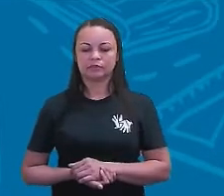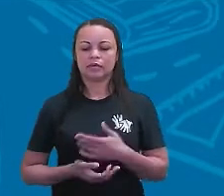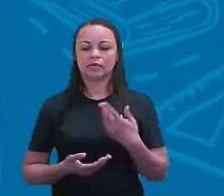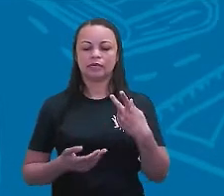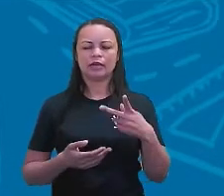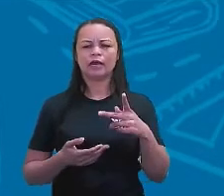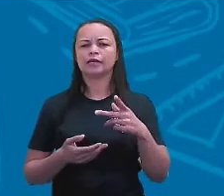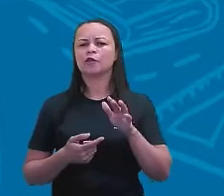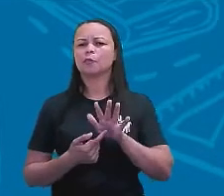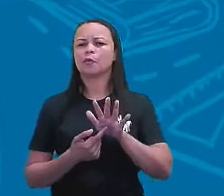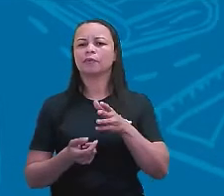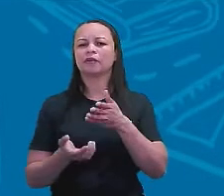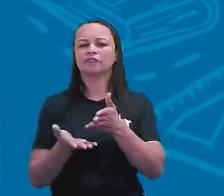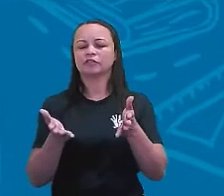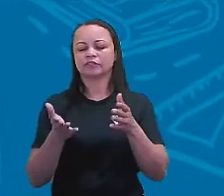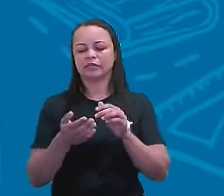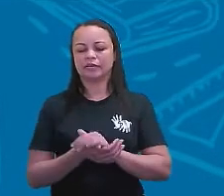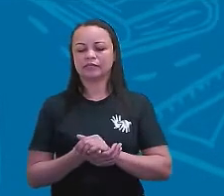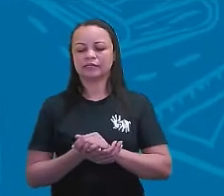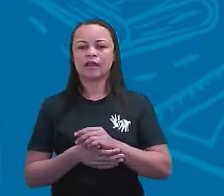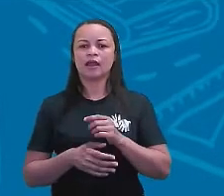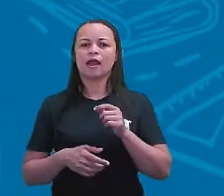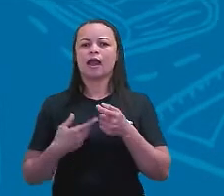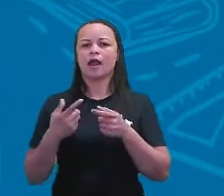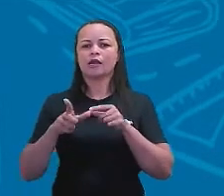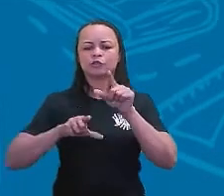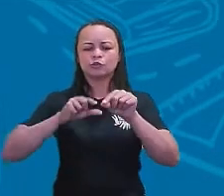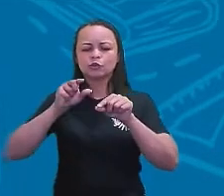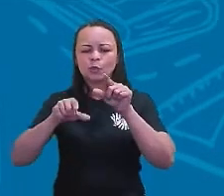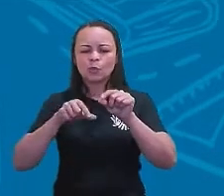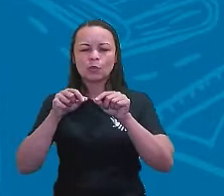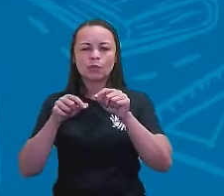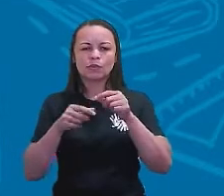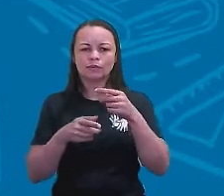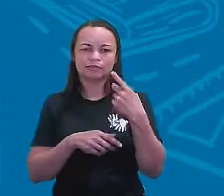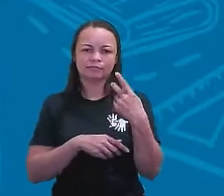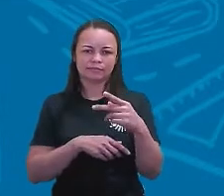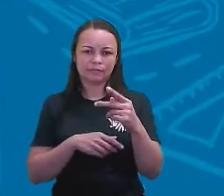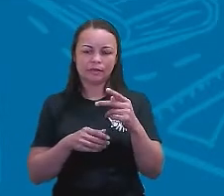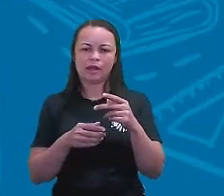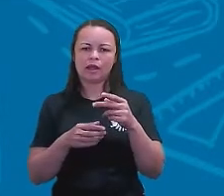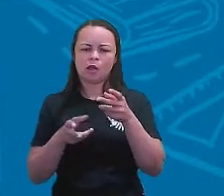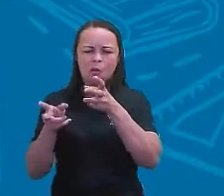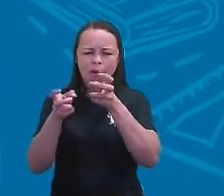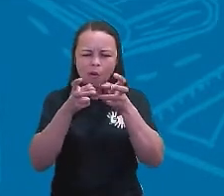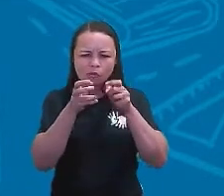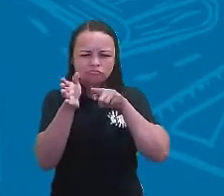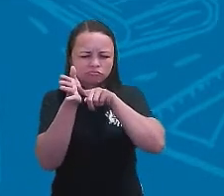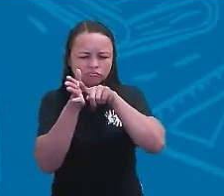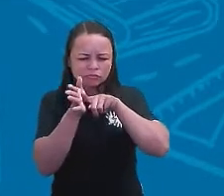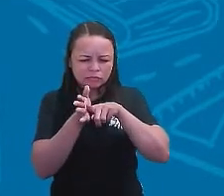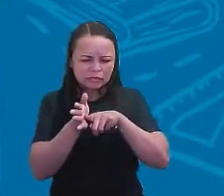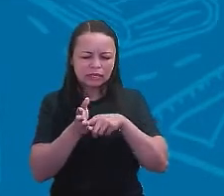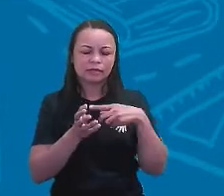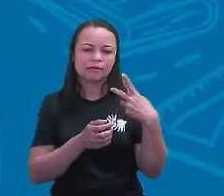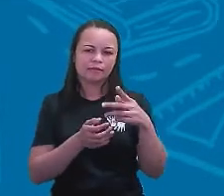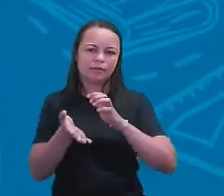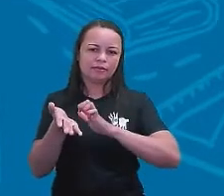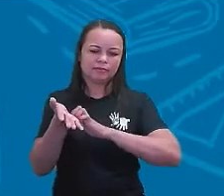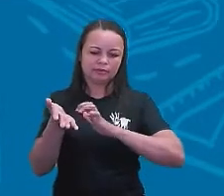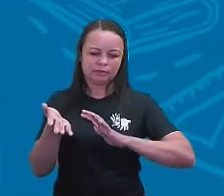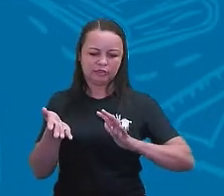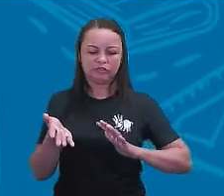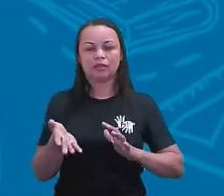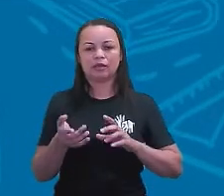vocês exatamente aí as opções para que vocês, ao analisar essa atividade,